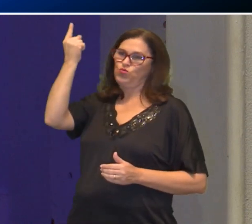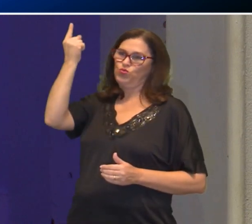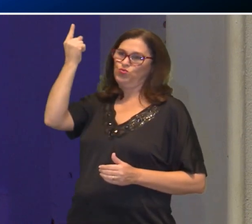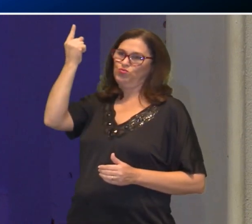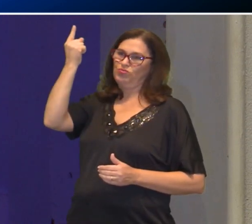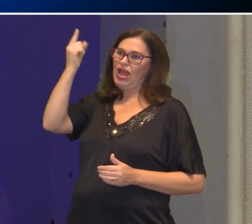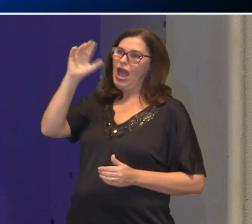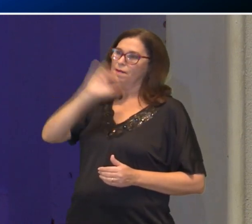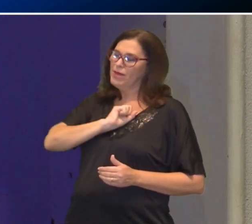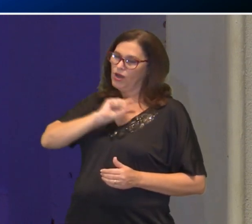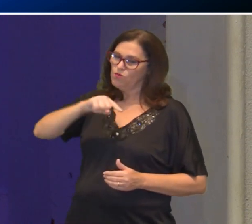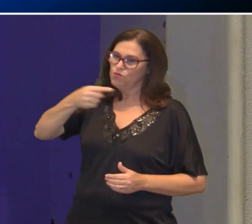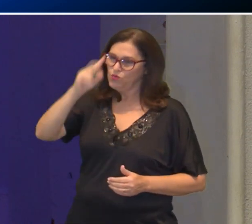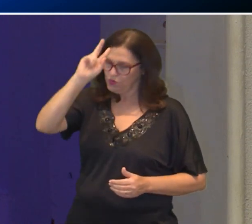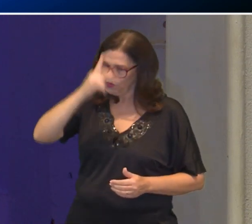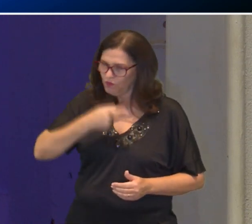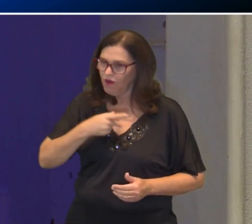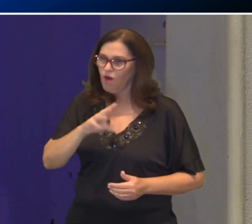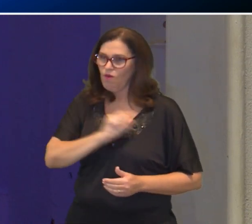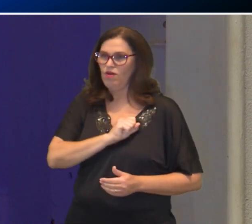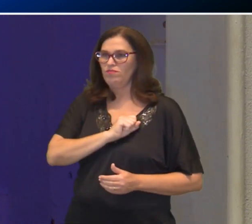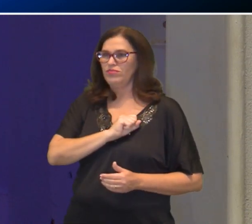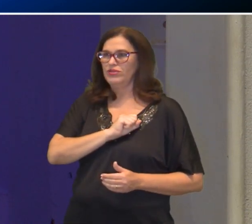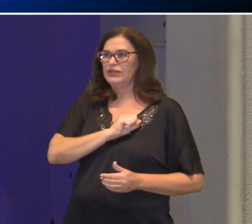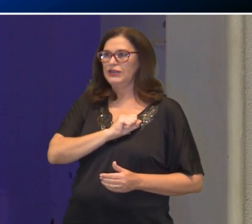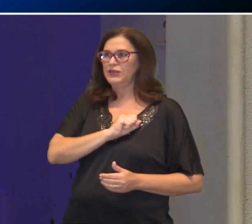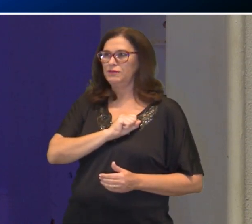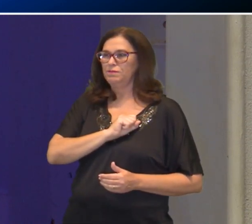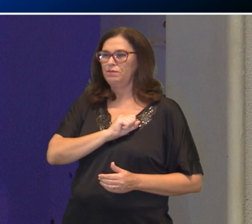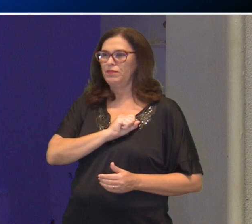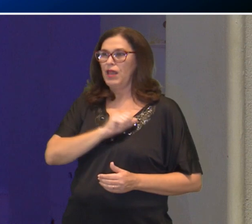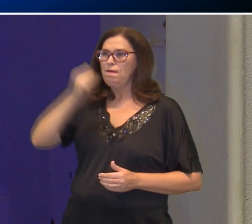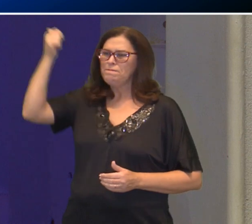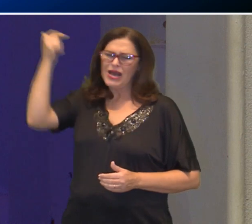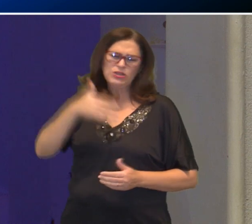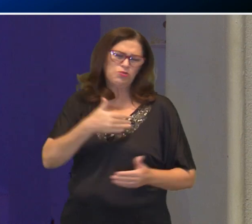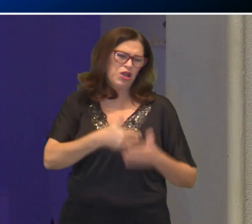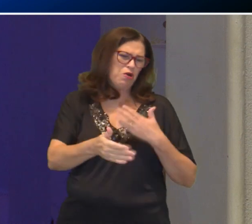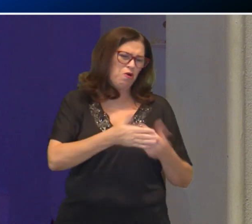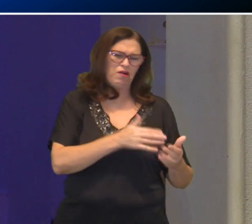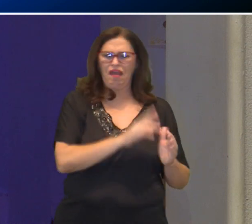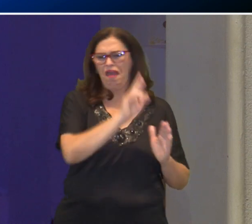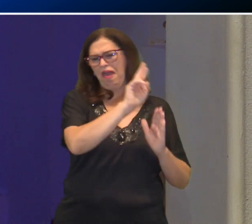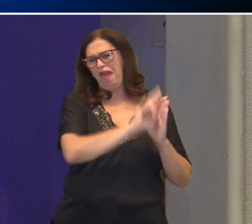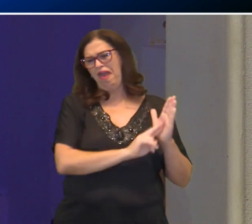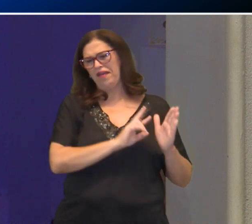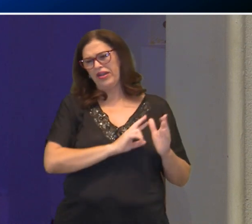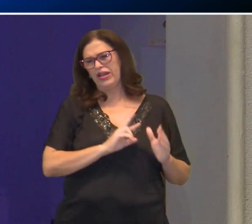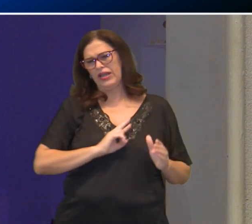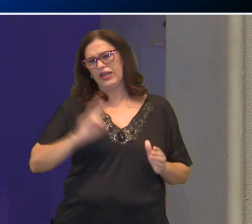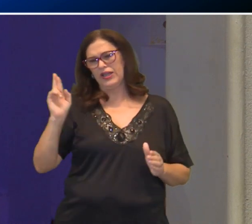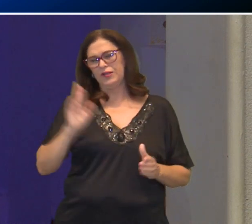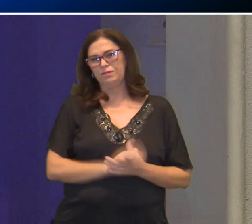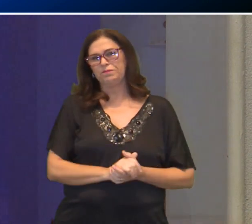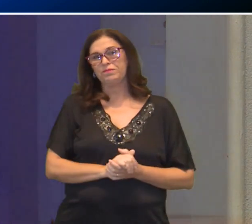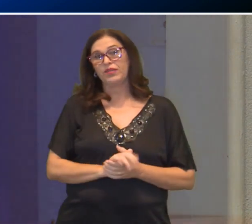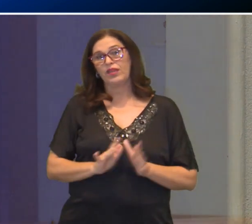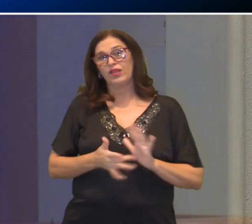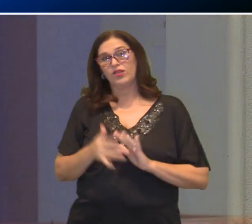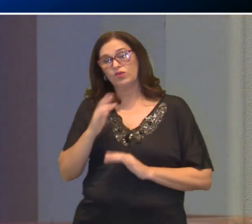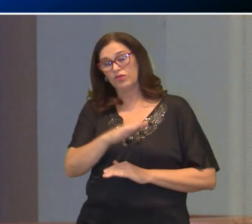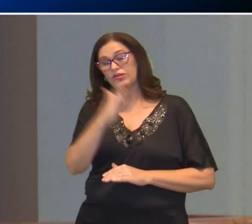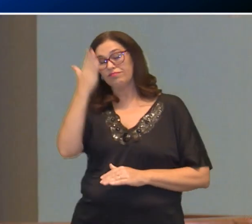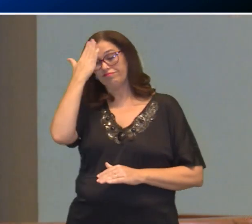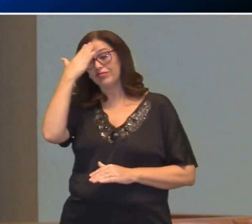religiosa possa valer. E Jesus, vendo que havia respondido